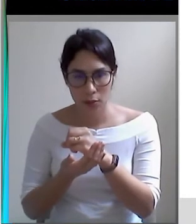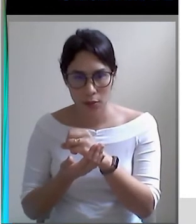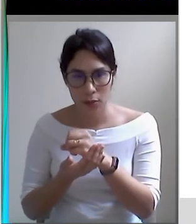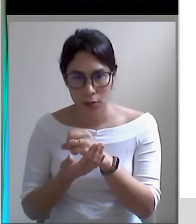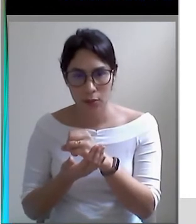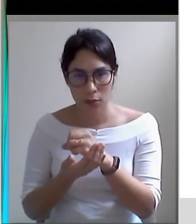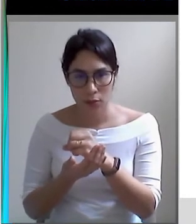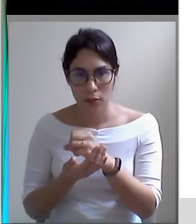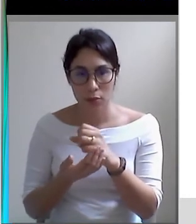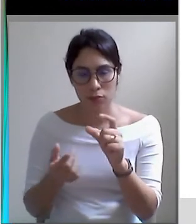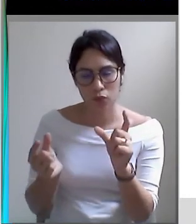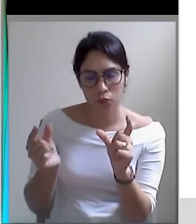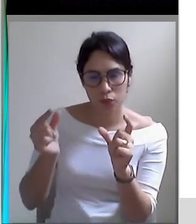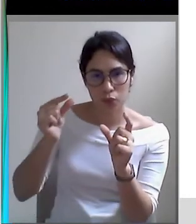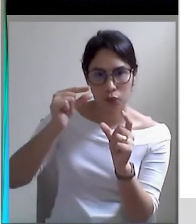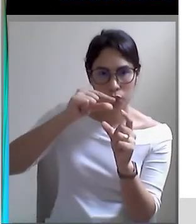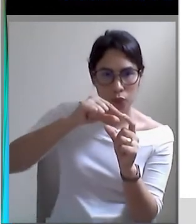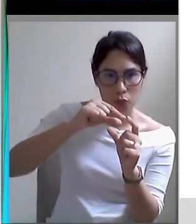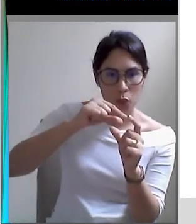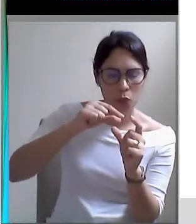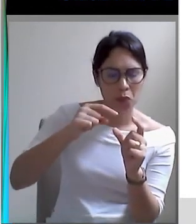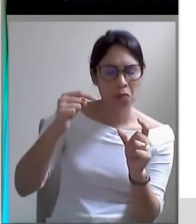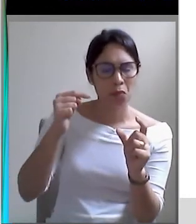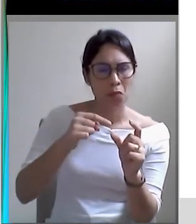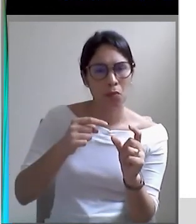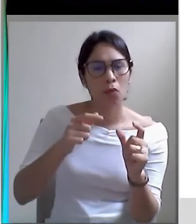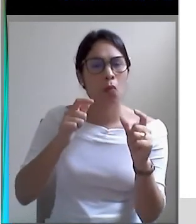selectina presentes no endotélio.